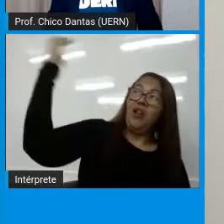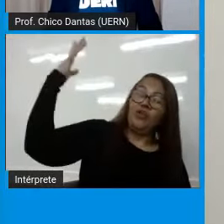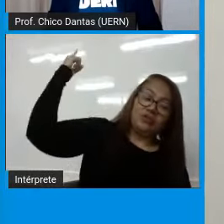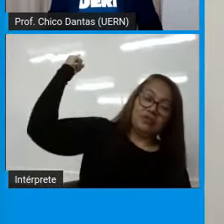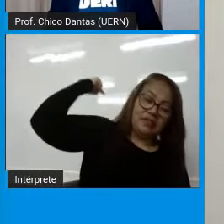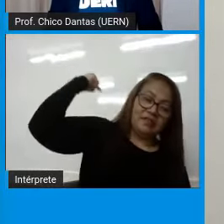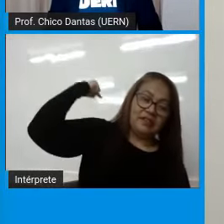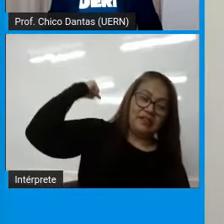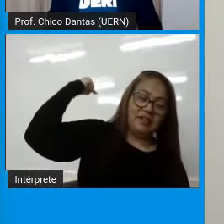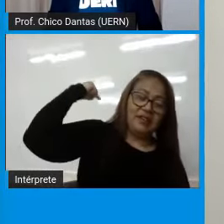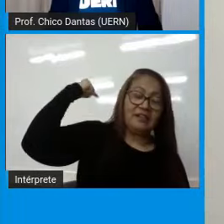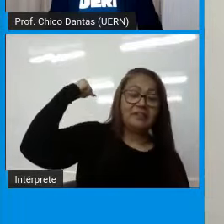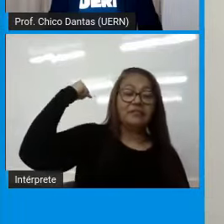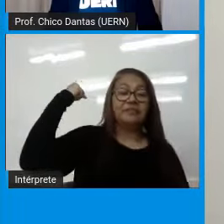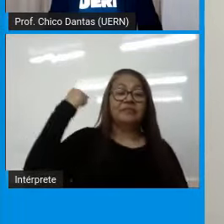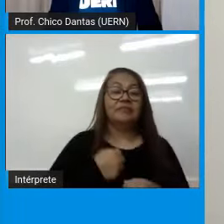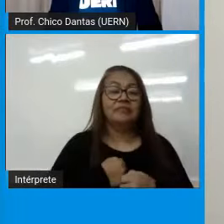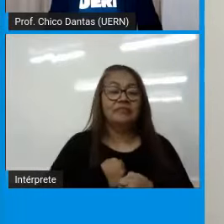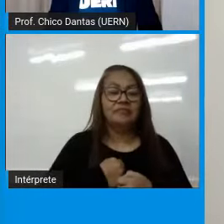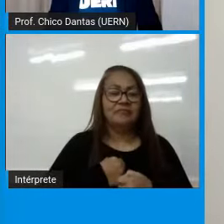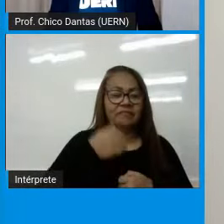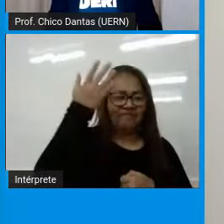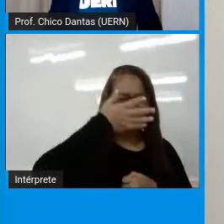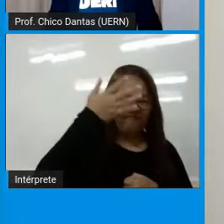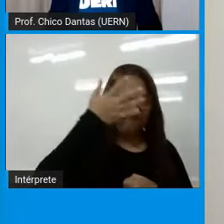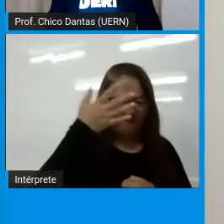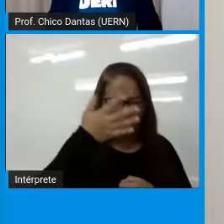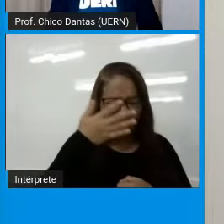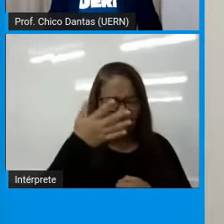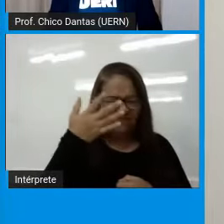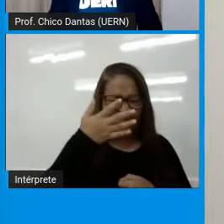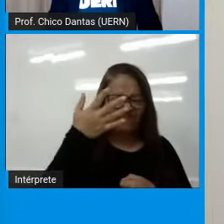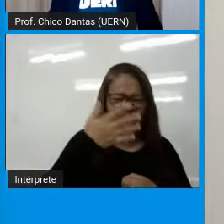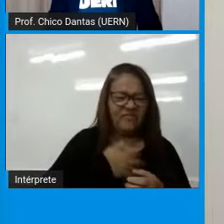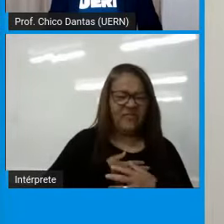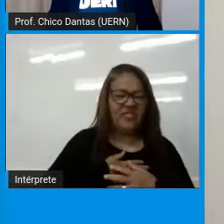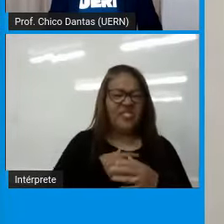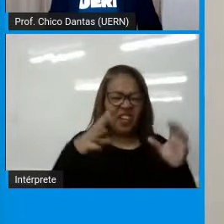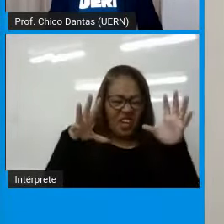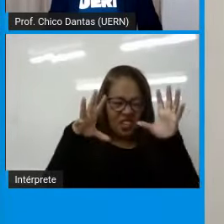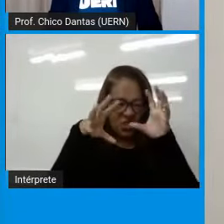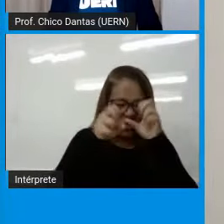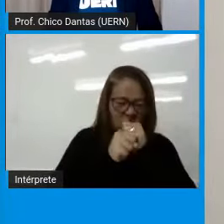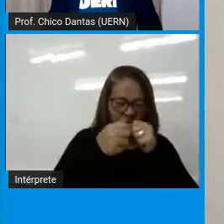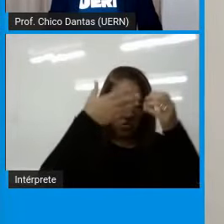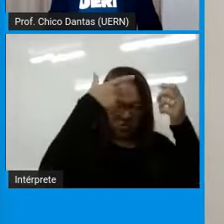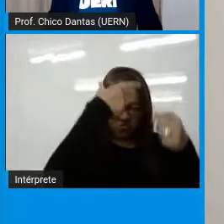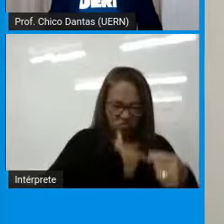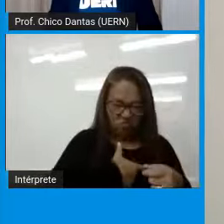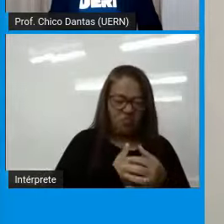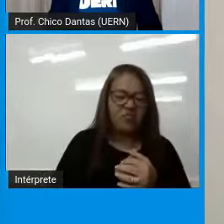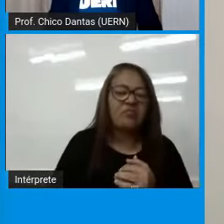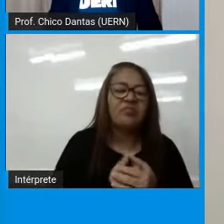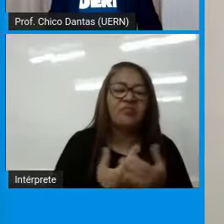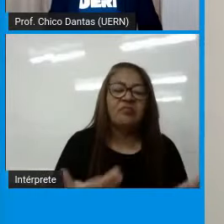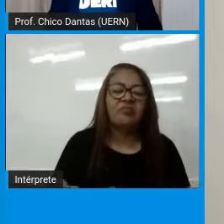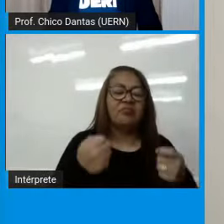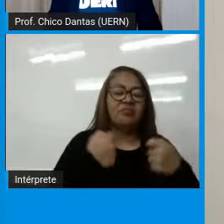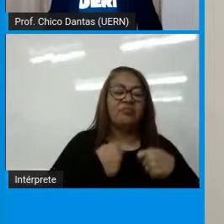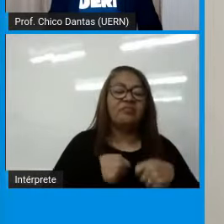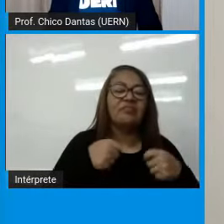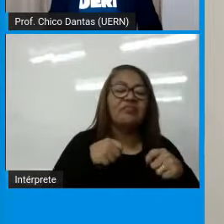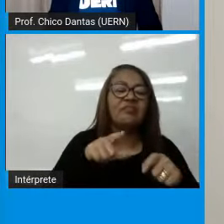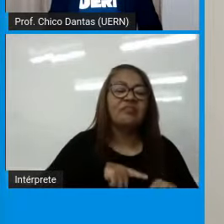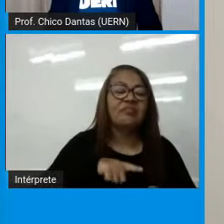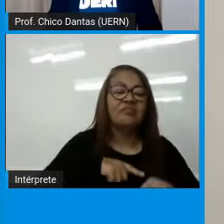porque isso causa aquele efeito de silhueta, em que você fica escuro ou escura no vídeo. Sobre o cenário, o ideal é que seja o mais neutro possível,